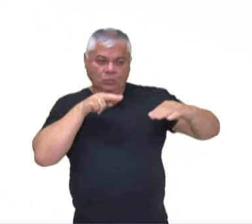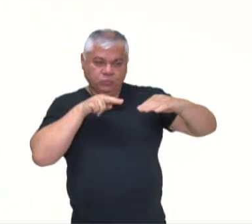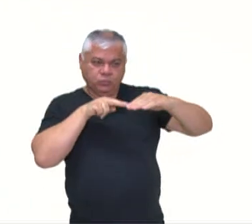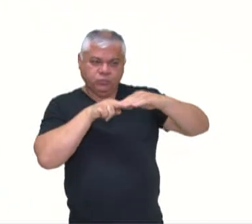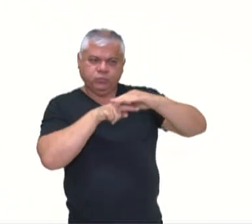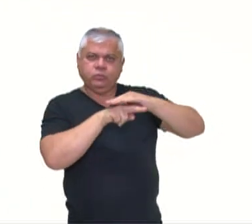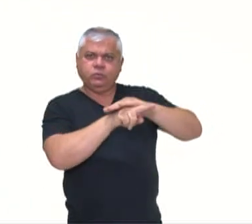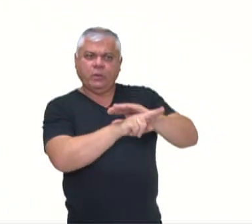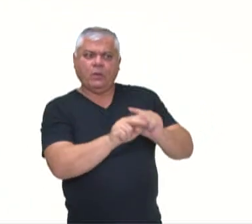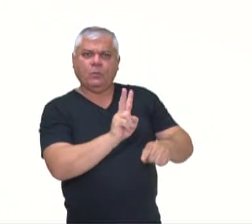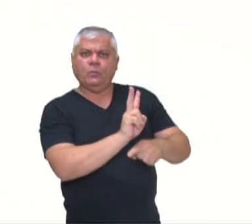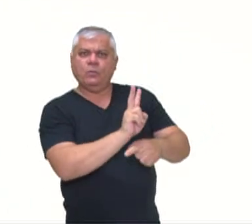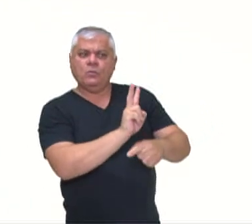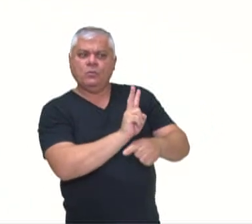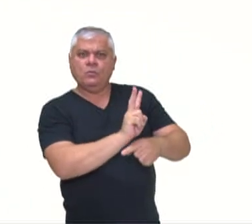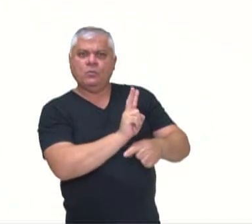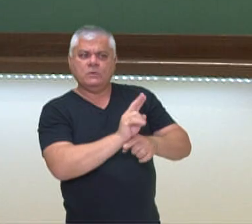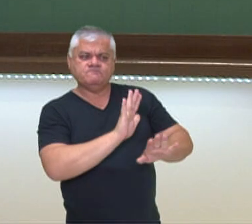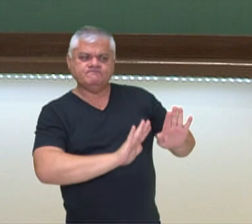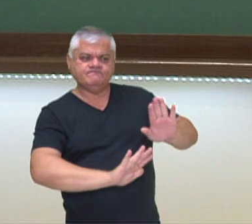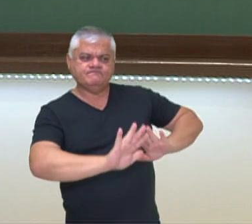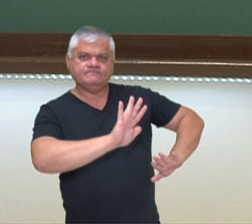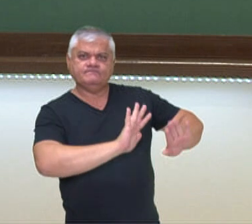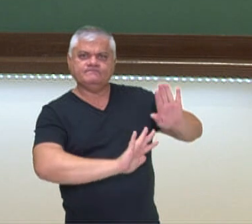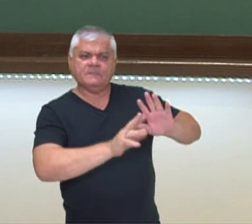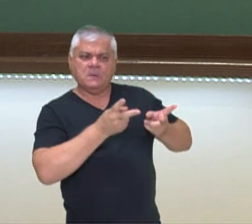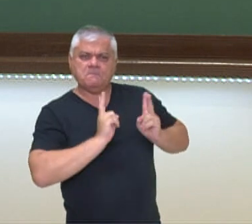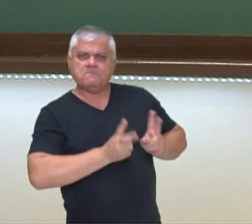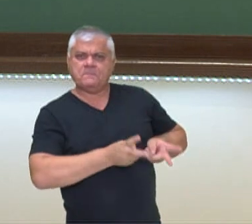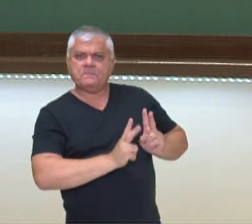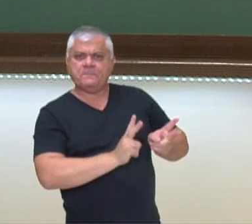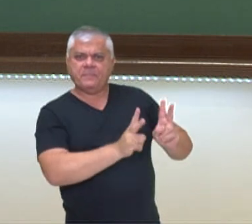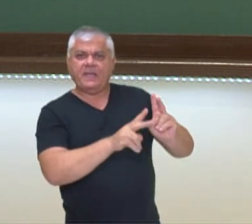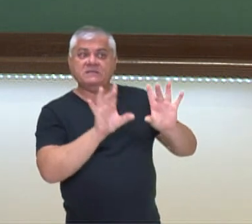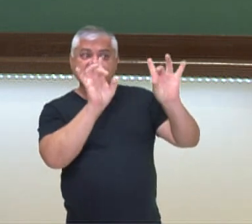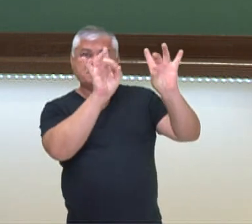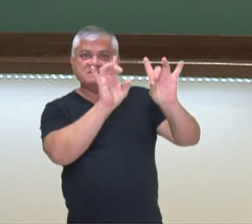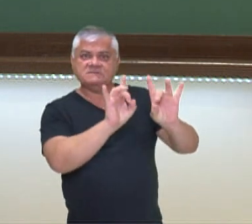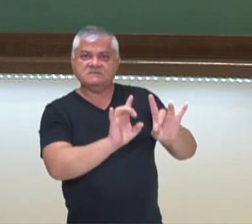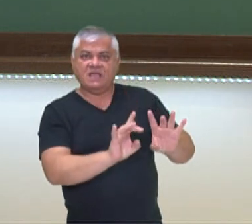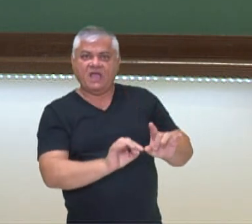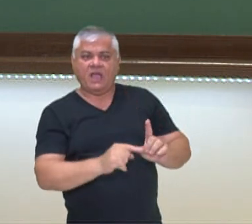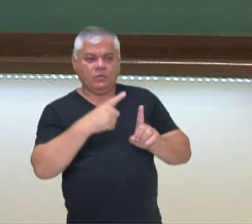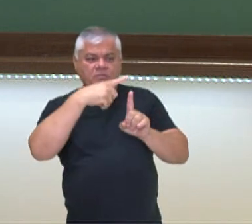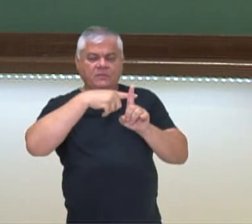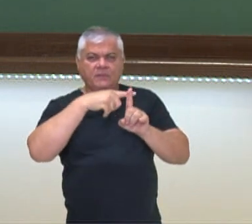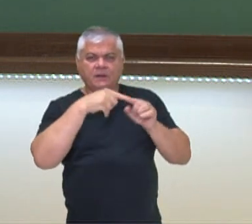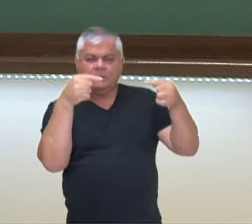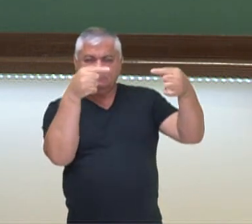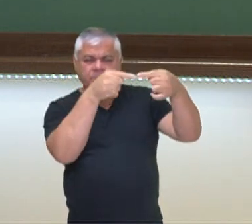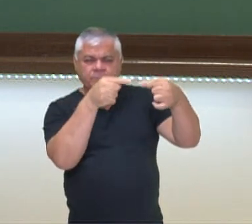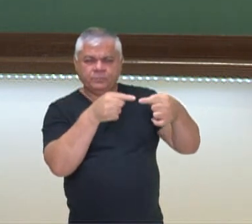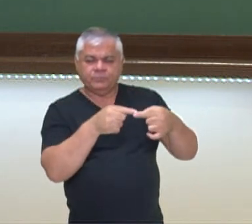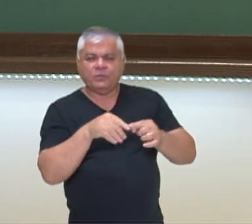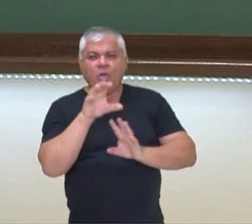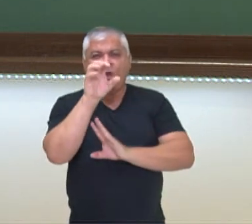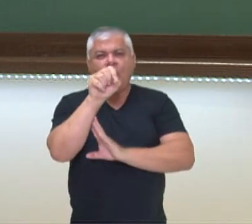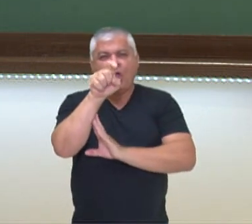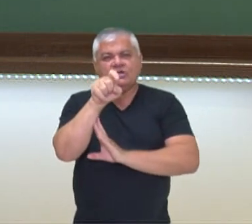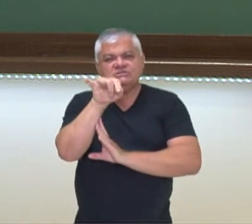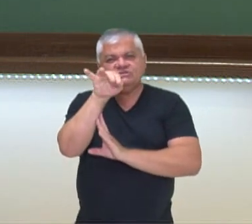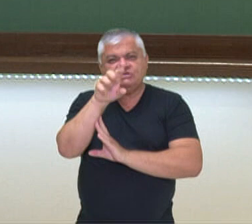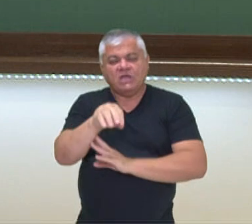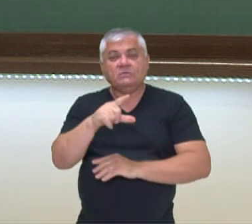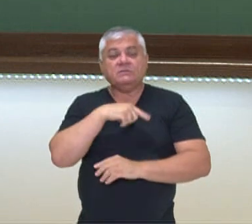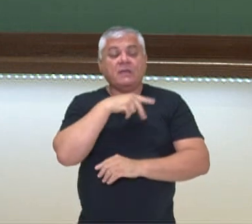um cuidado atual de manter a preservação disso. Ele está numa câmara especial, com temperatura ambiente, oxigenação, para que